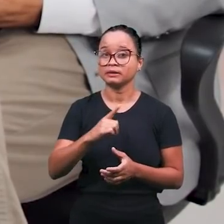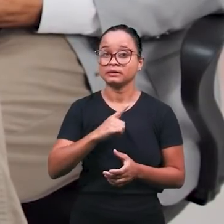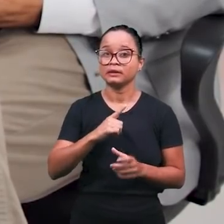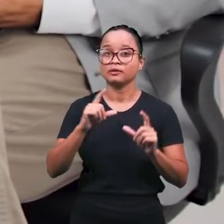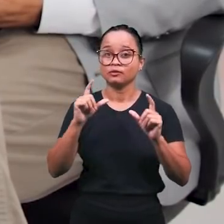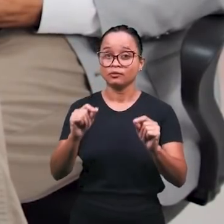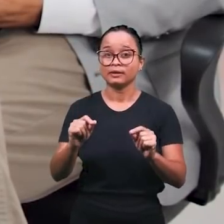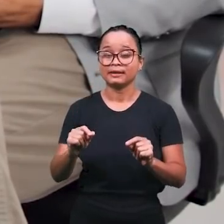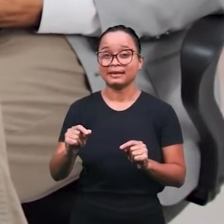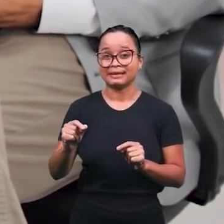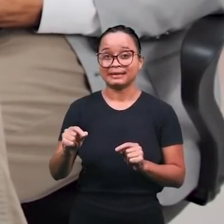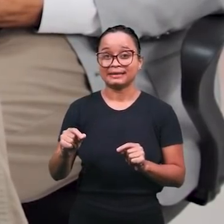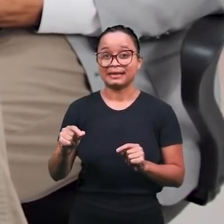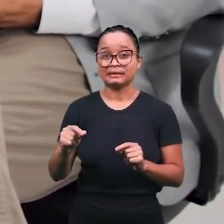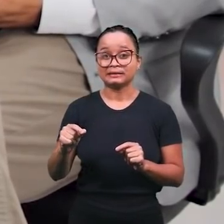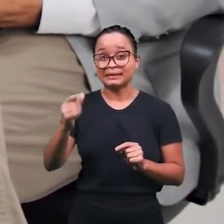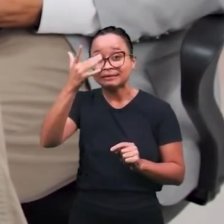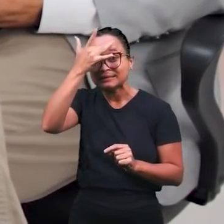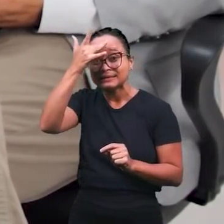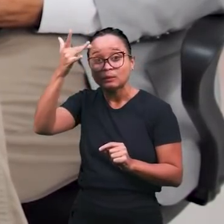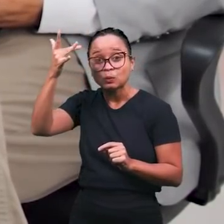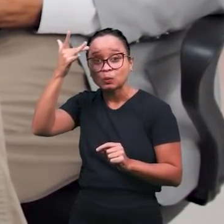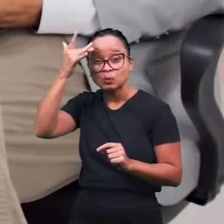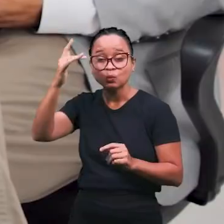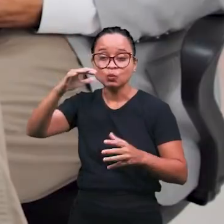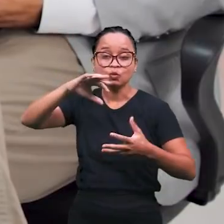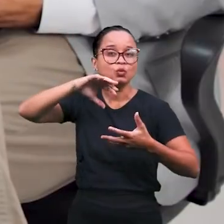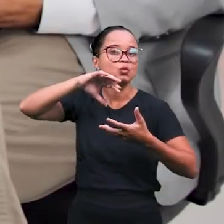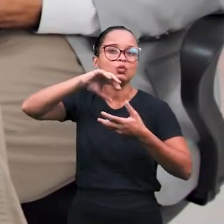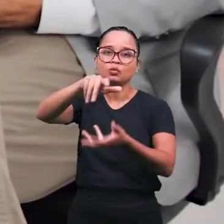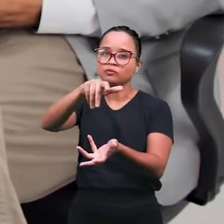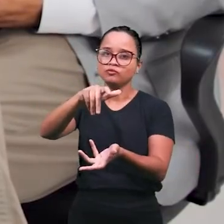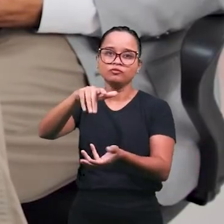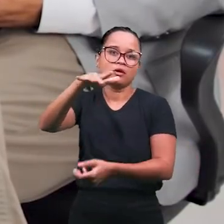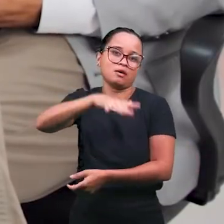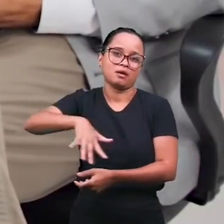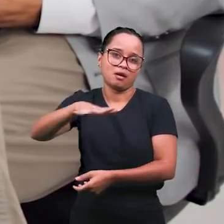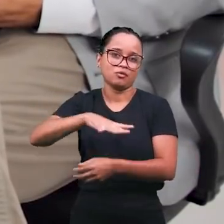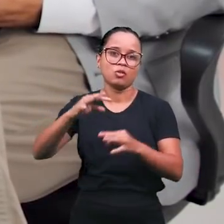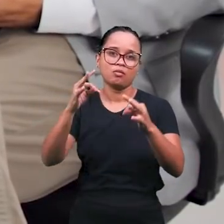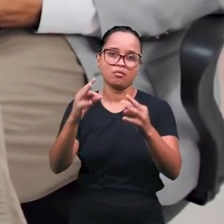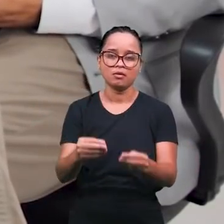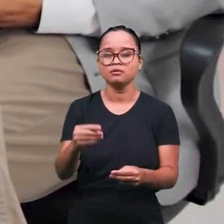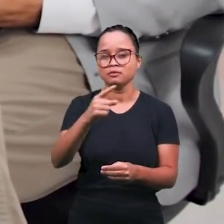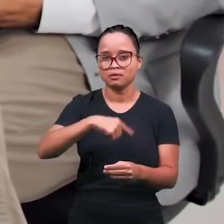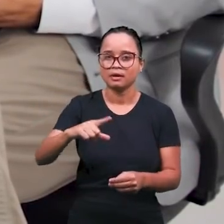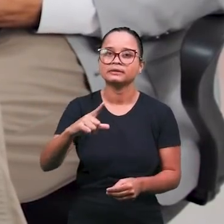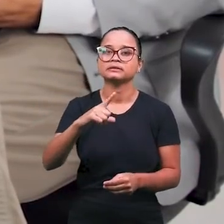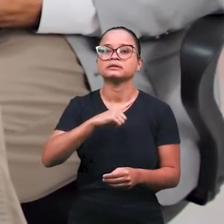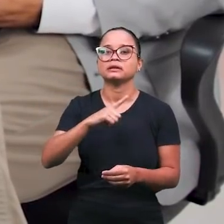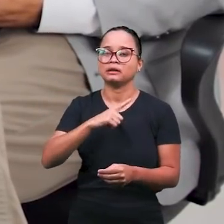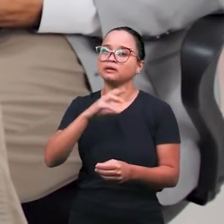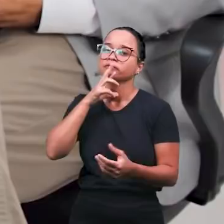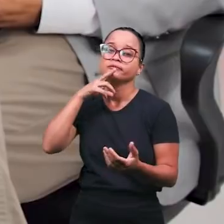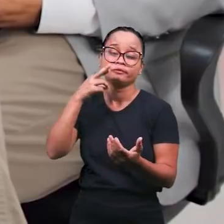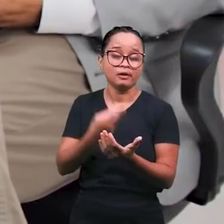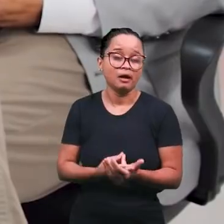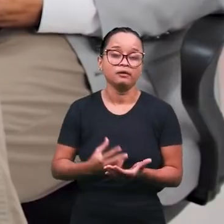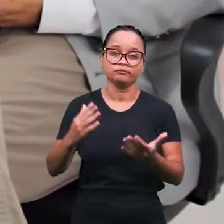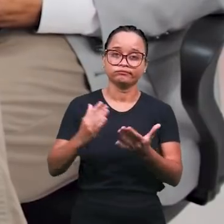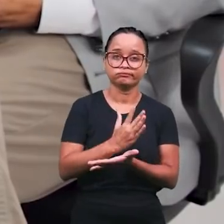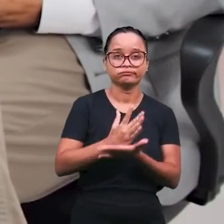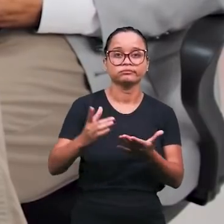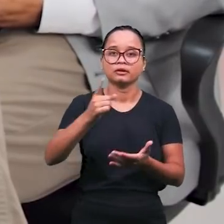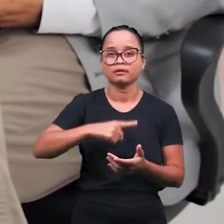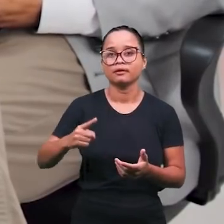impacto na saúde mental, como você disse, do planeta de uma forma geral. todos nós estamos impactados. Nós vivemos